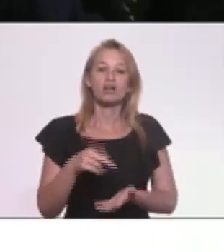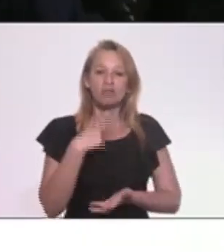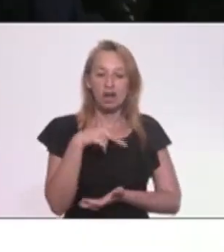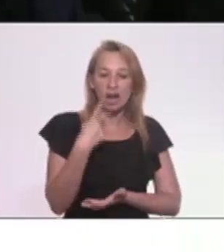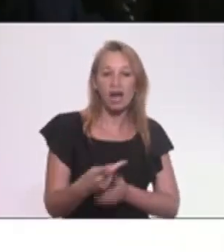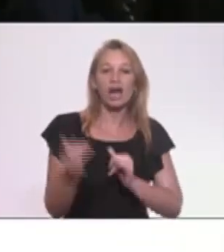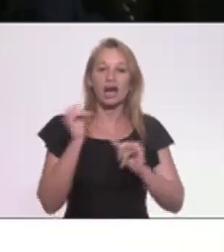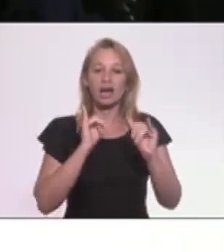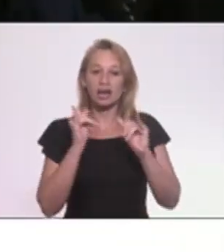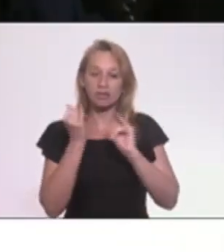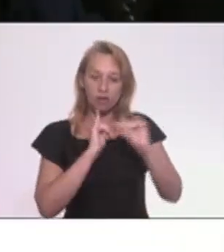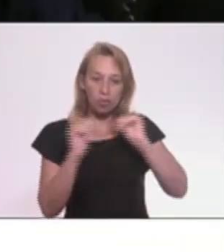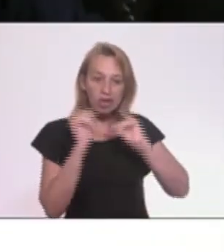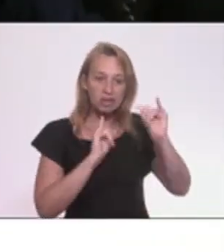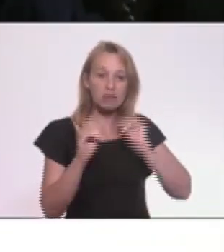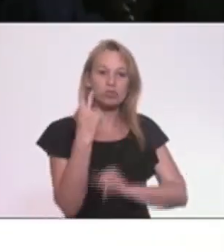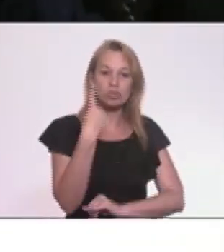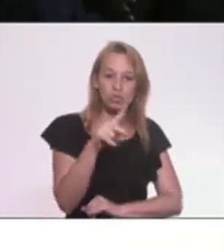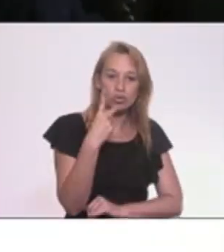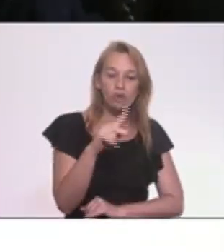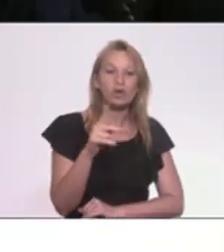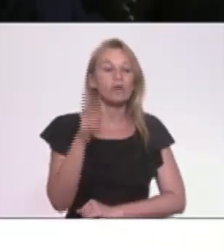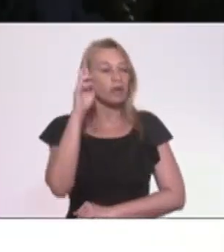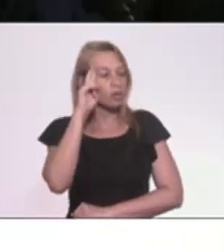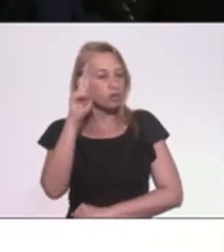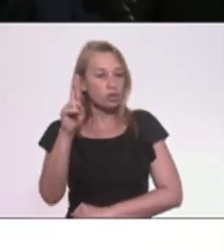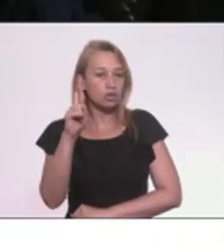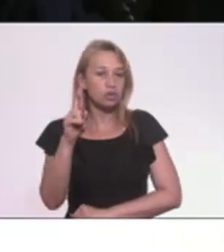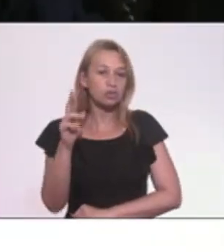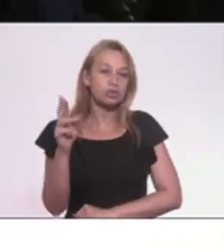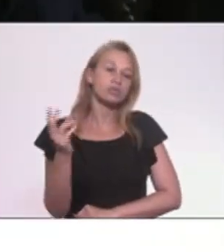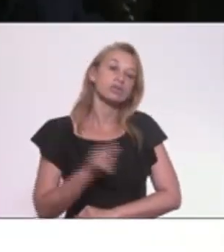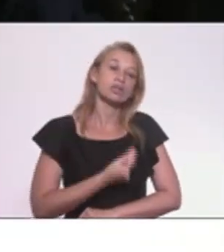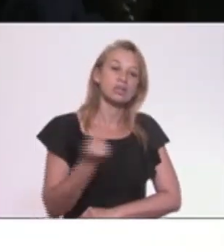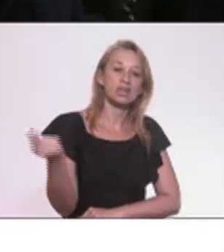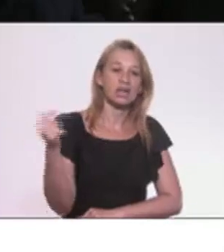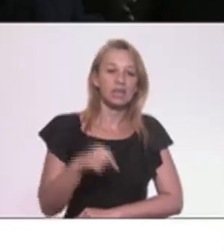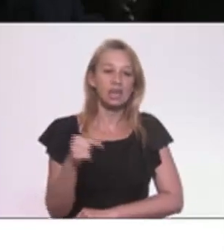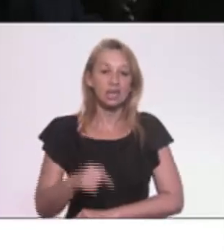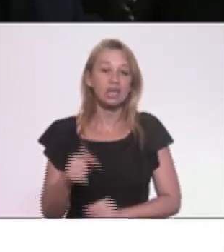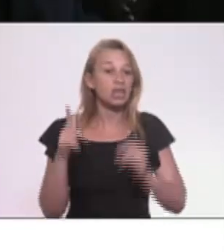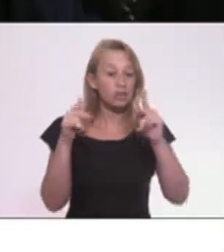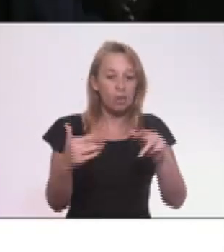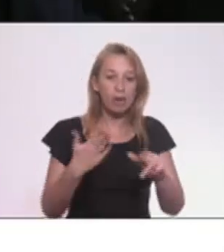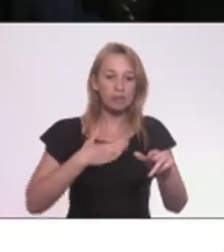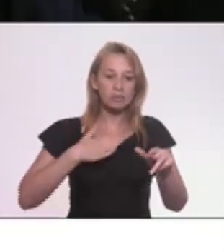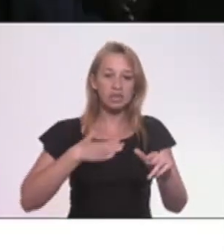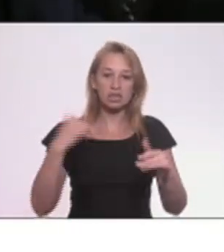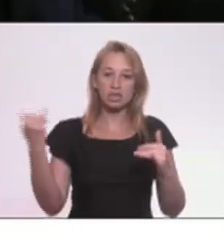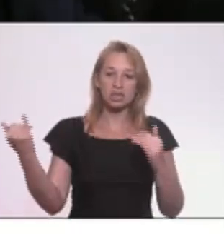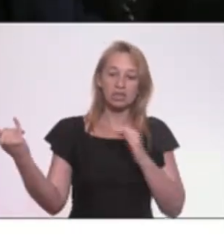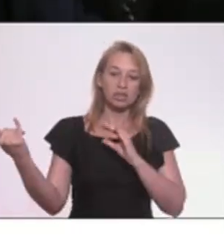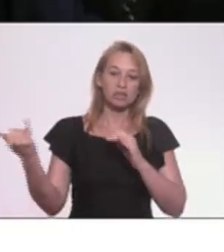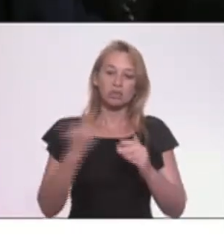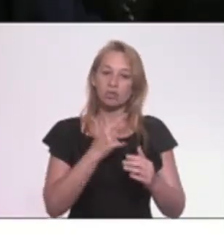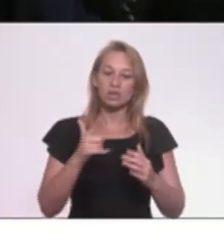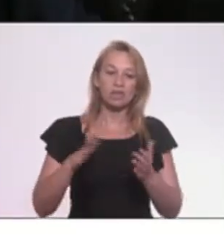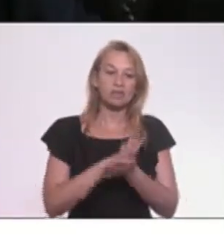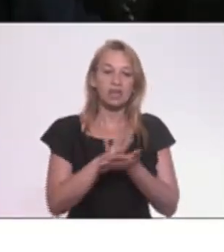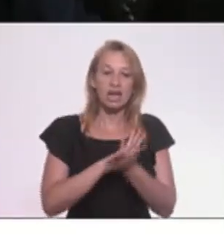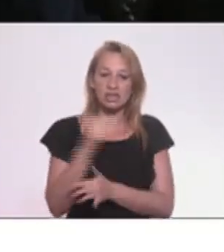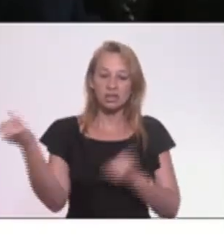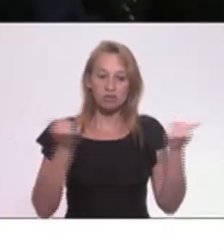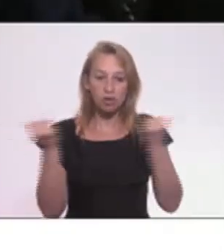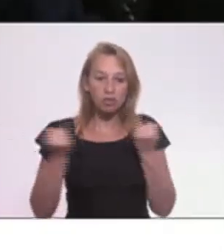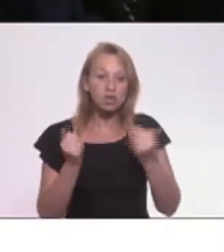a informação de Vossa Excelência, para que o senhor não saia daqui, assim como eu, sem as informações necessárias. Então, estou trazendo a Vossa